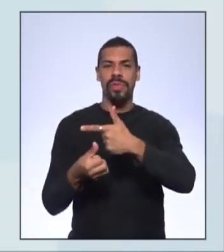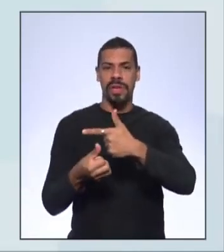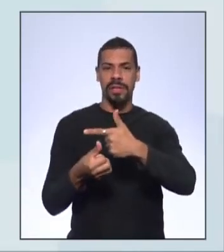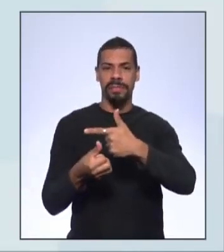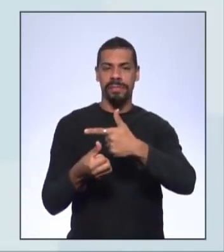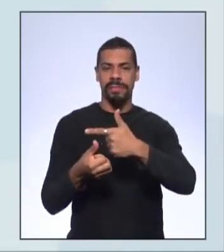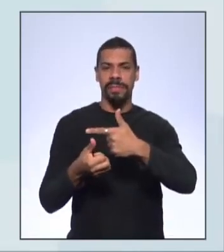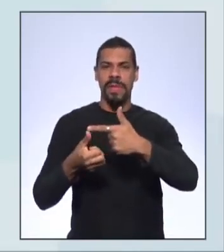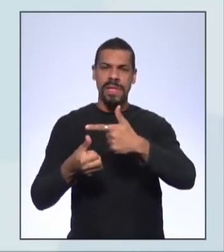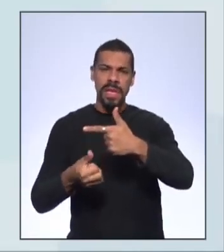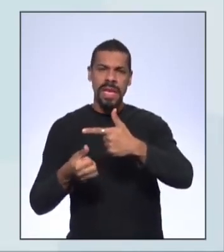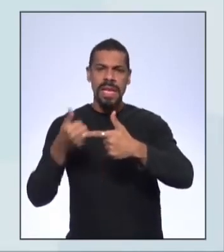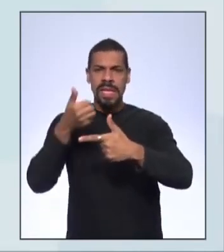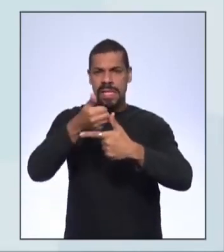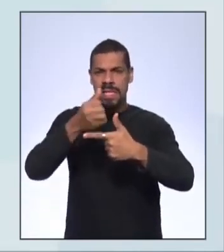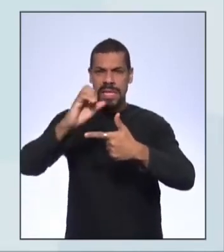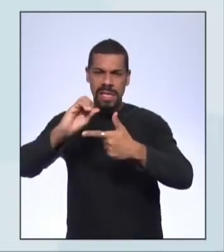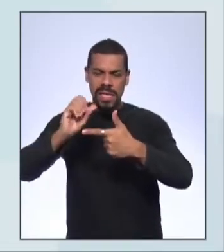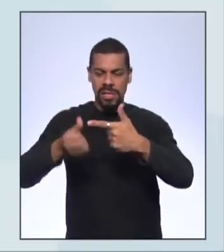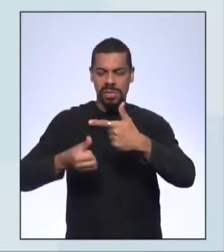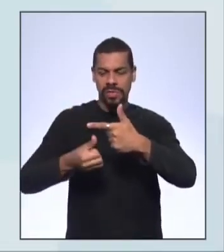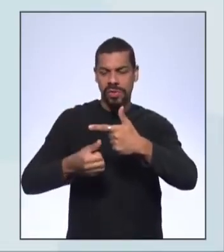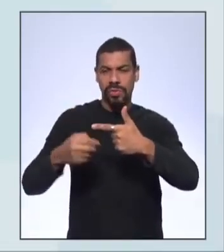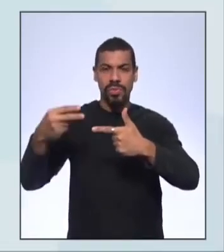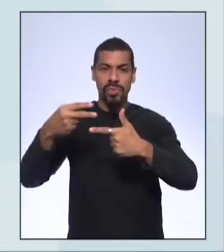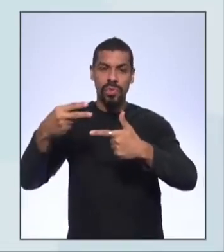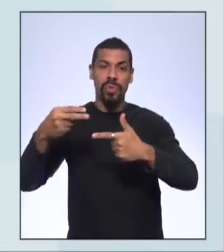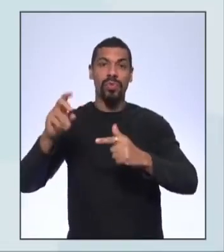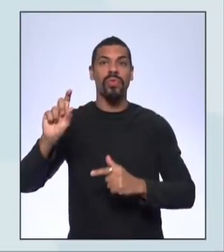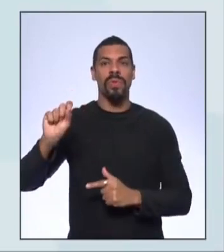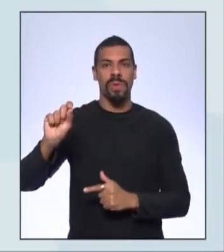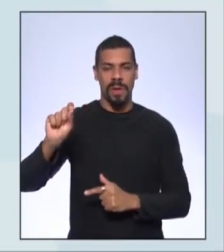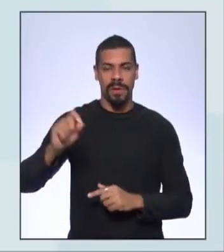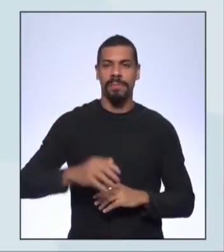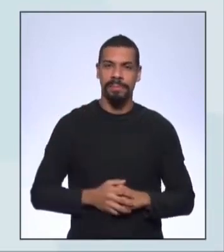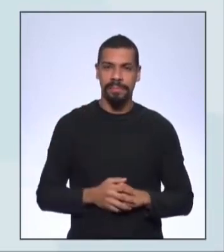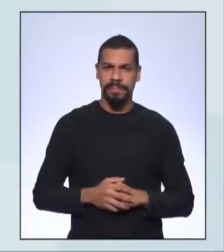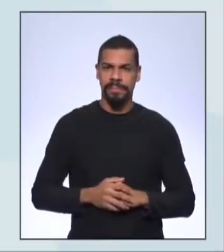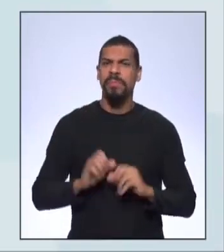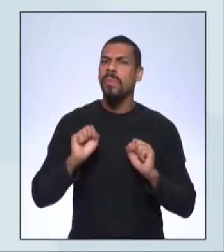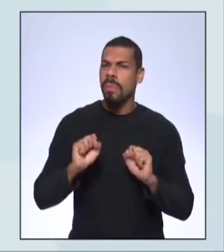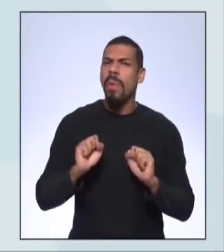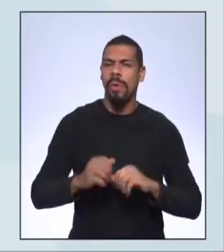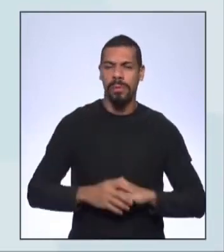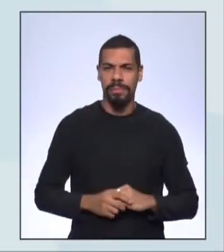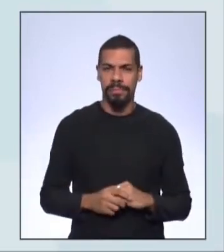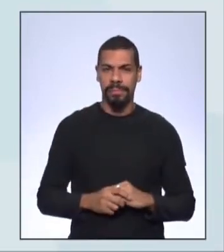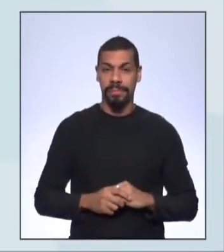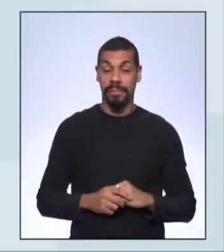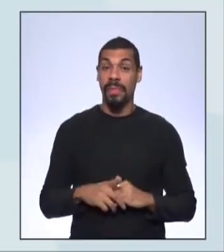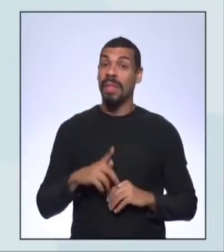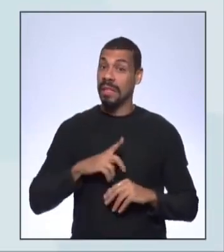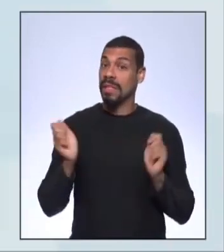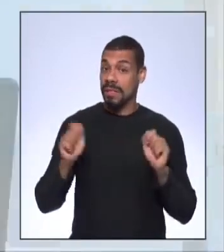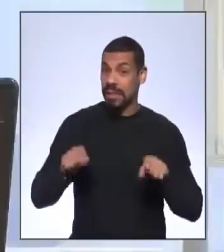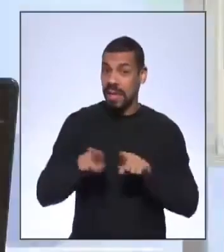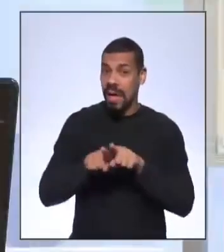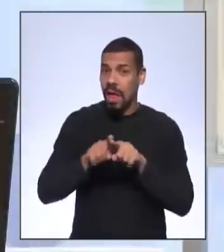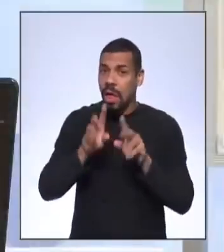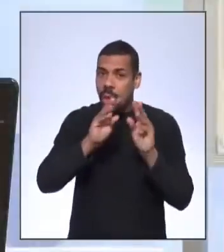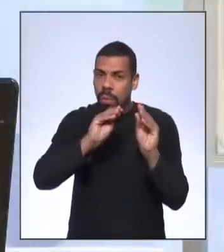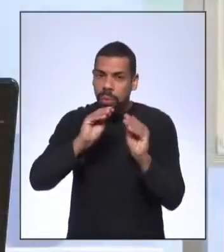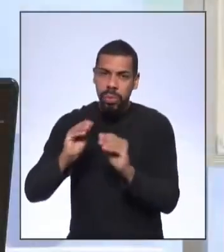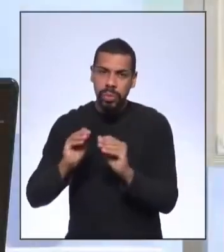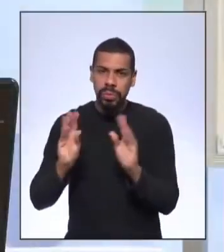encontro 10. Se você não conseguir fazer a divisão, pode deixar na forma fracionária. Quem quiser, né, pode colocar